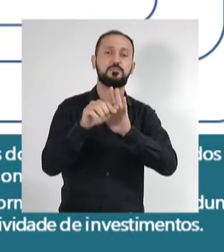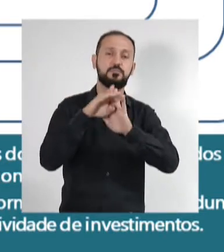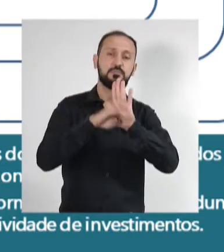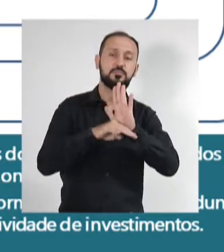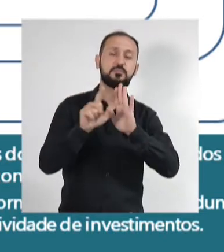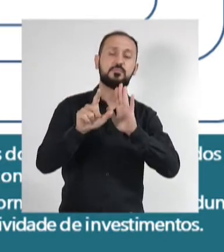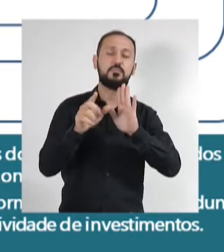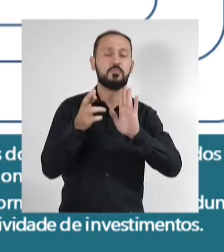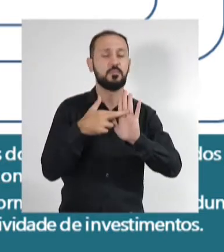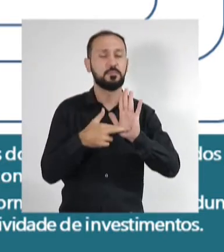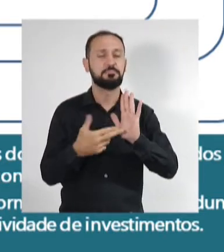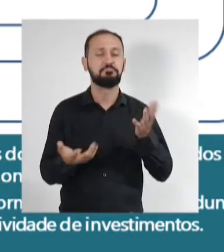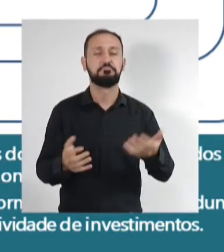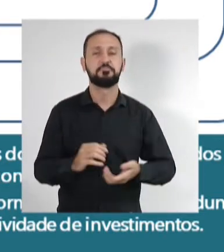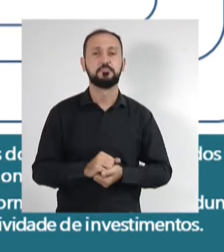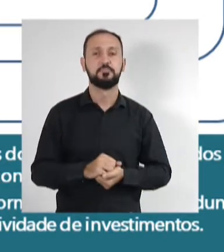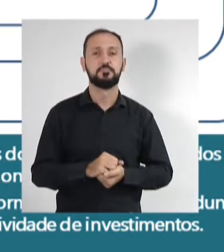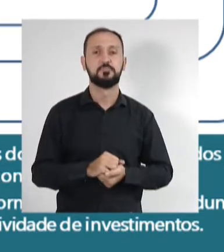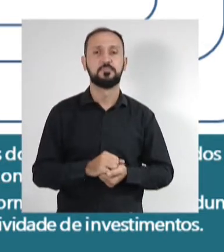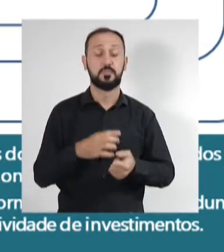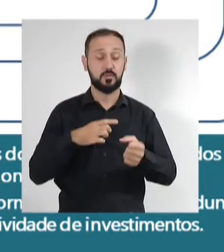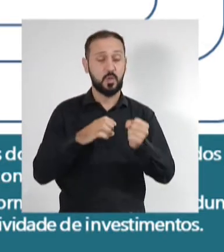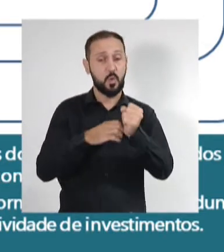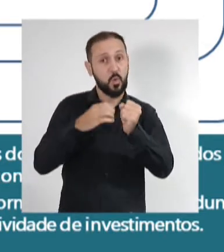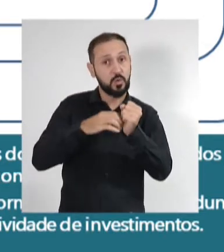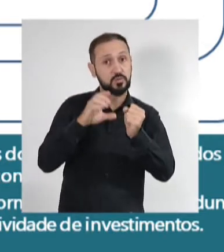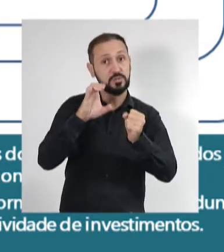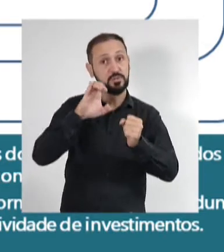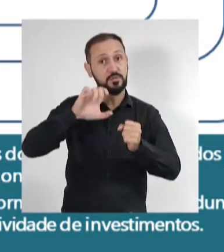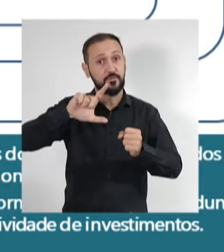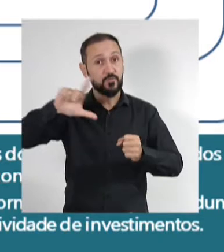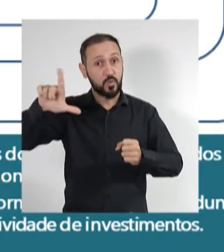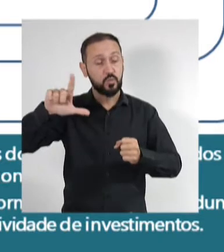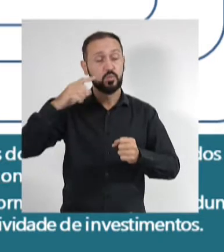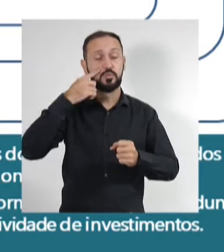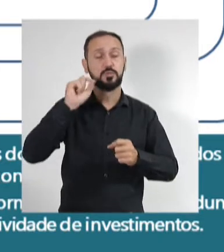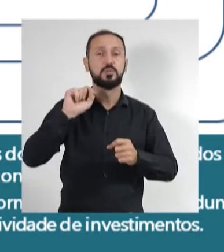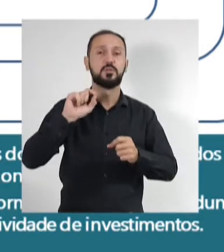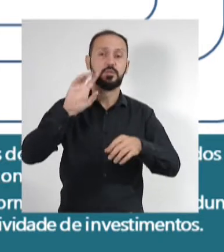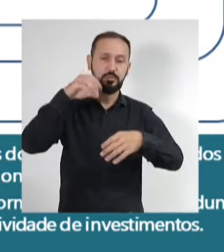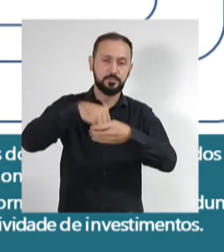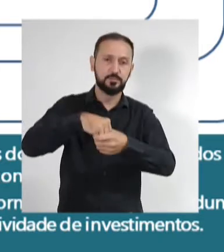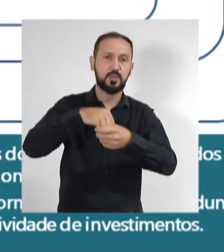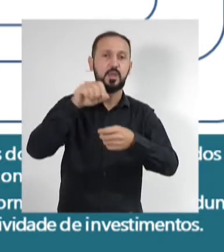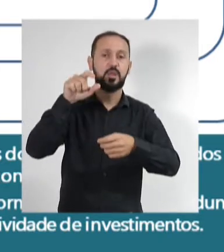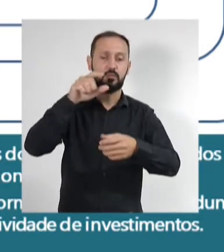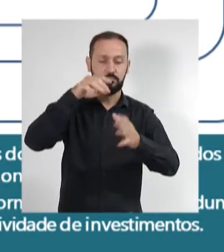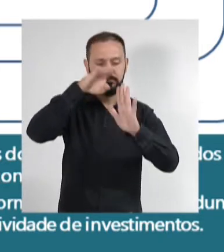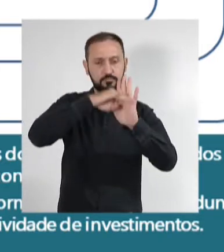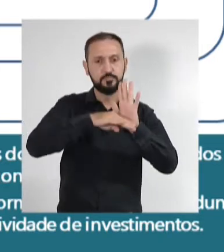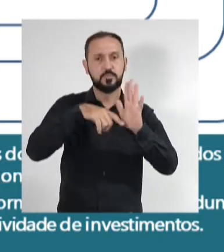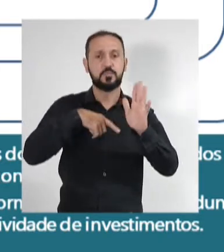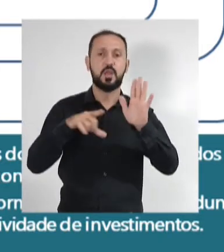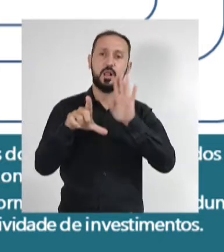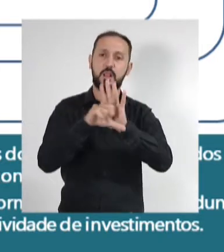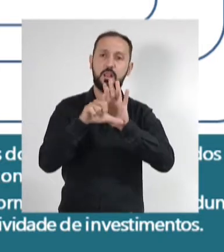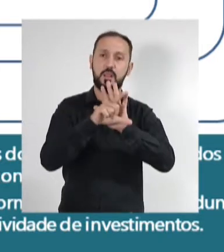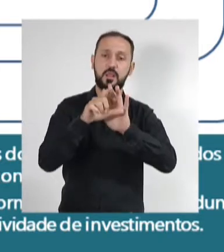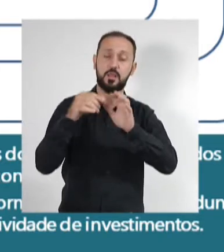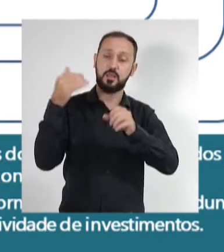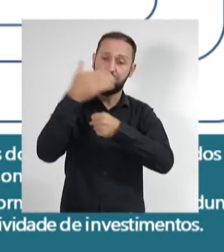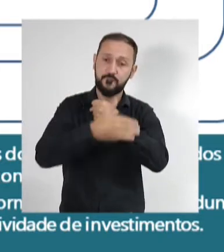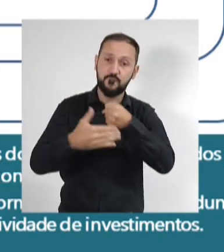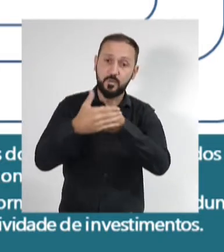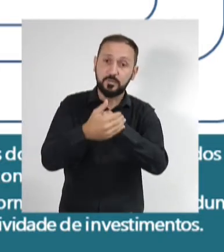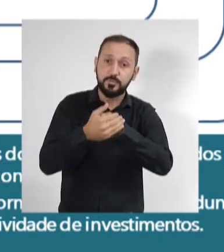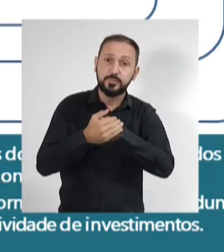incidência normativa. Depois o Código Civil, que em seguida faz essa completude, a Lei Geral de Proteção de Dados e o Código de